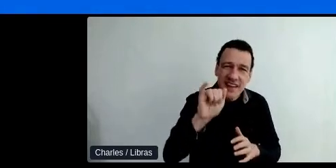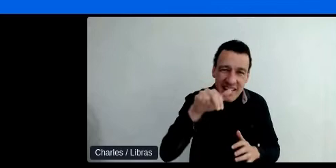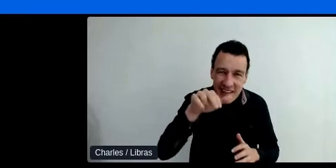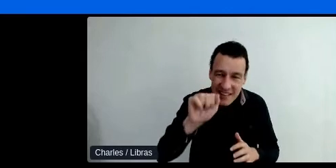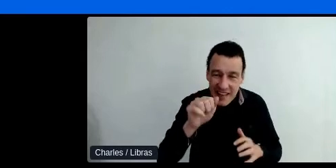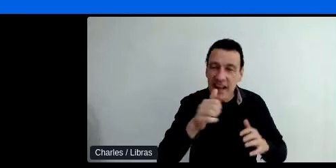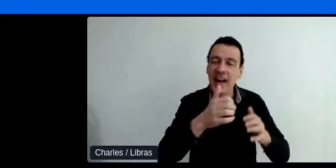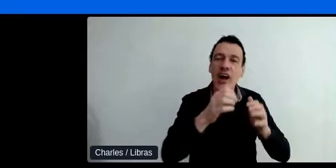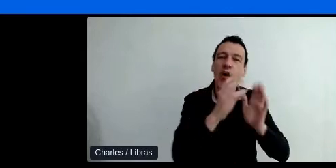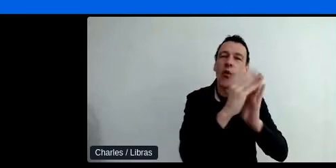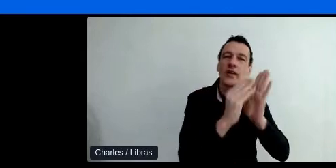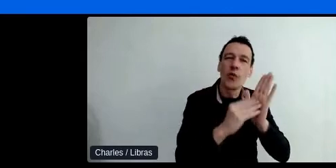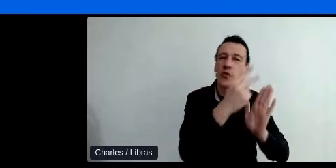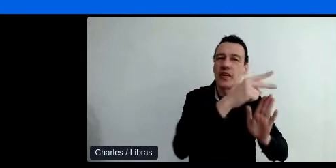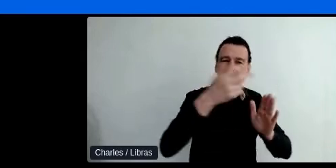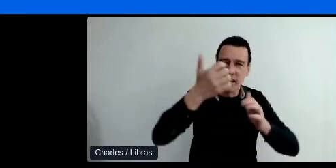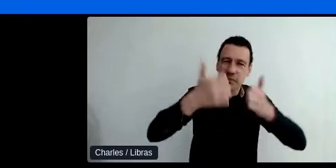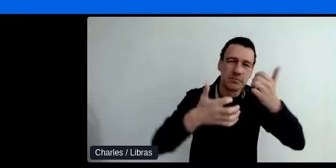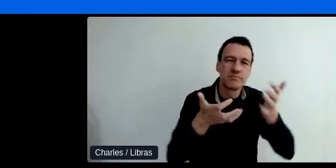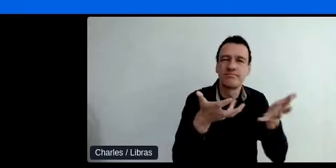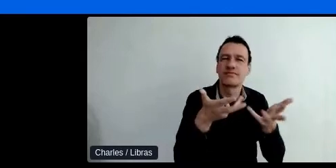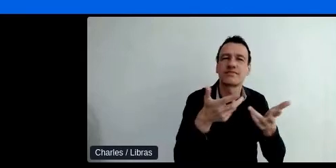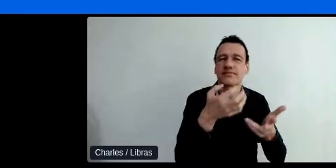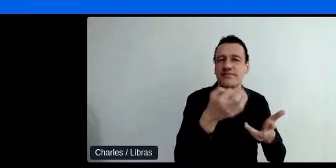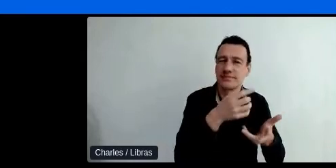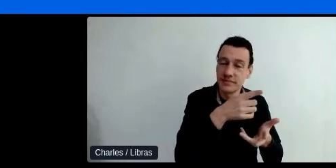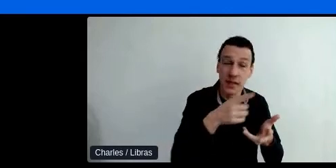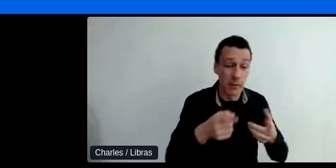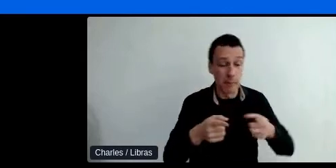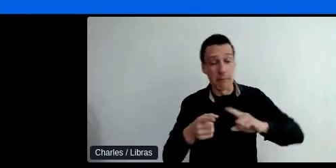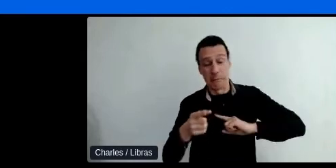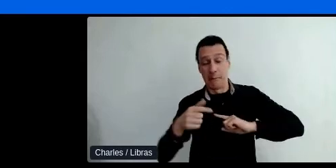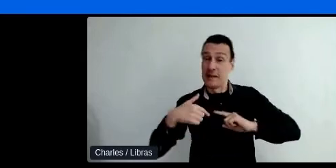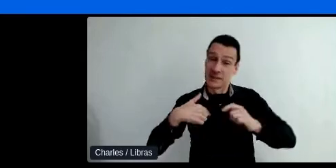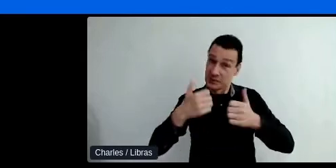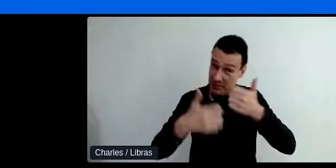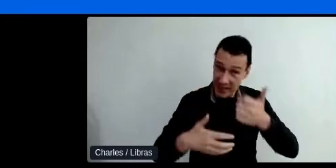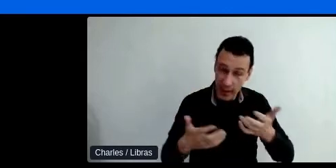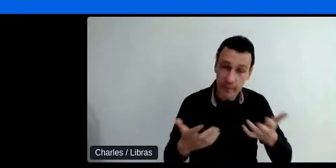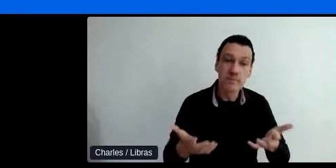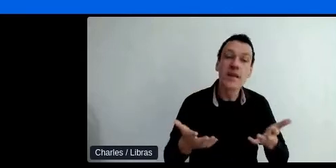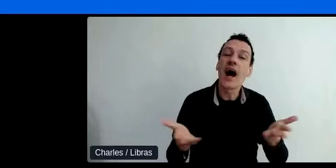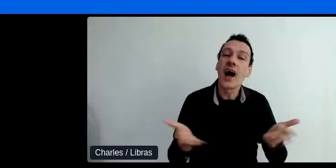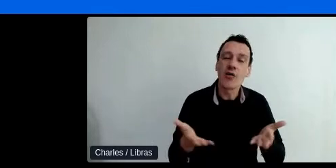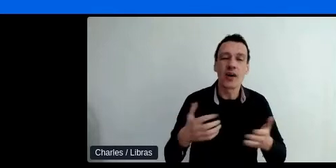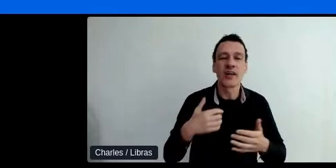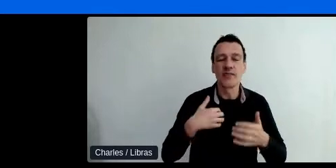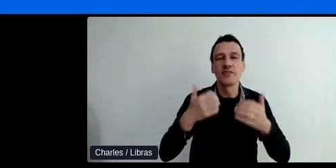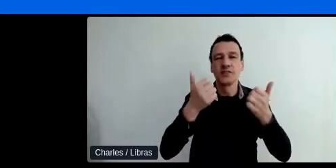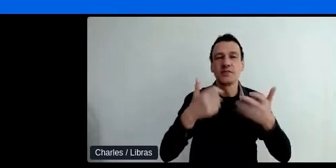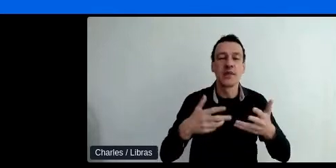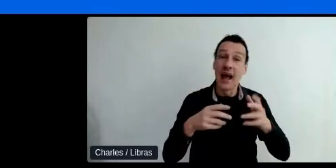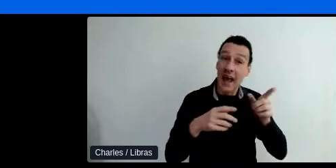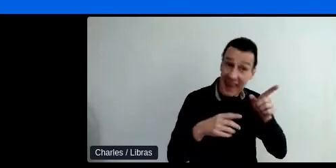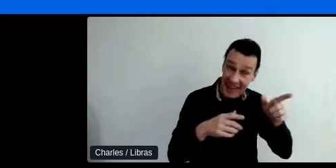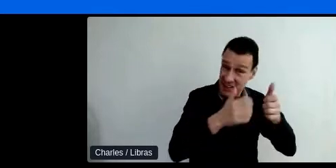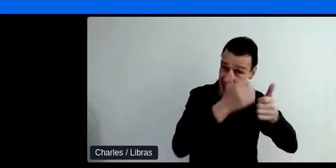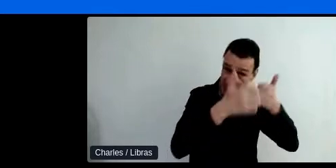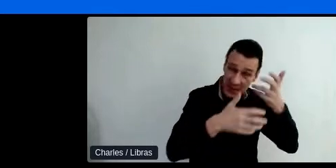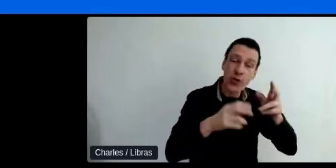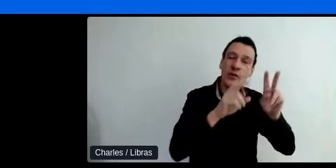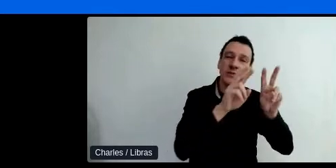é um conteúdo muito rico. Então, agora vamos falar um pouquinho sobre a acessibilidade, essa acessibilidade que ela falou lá, de